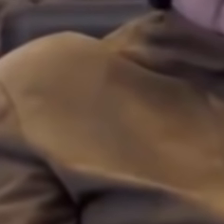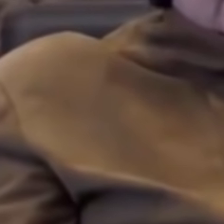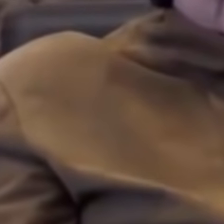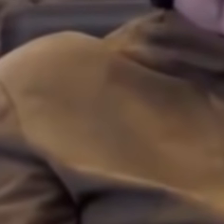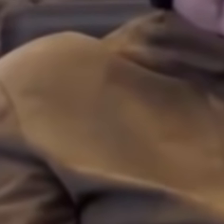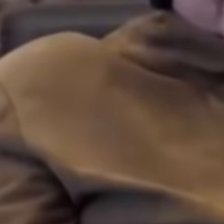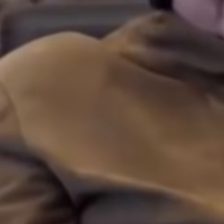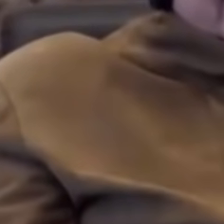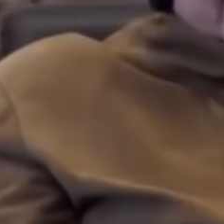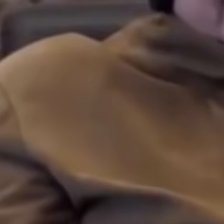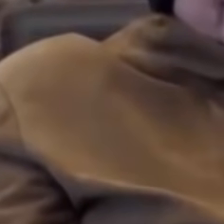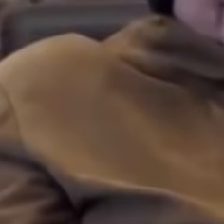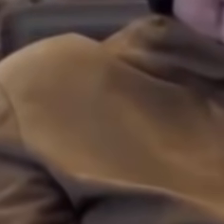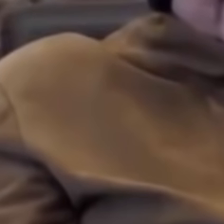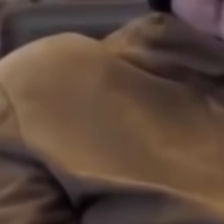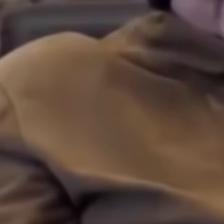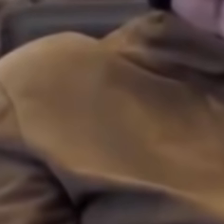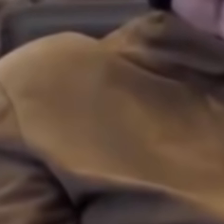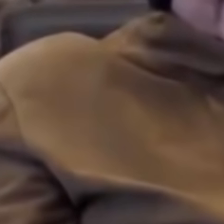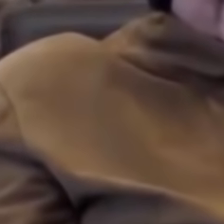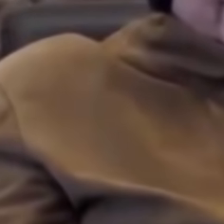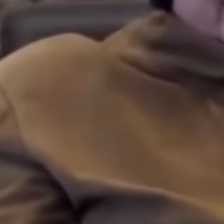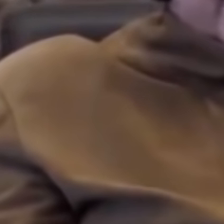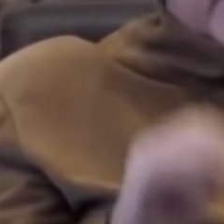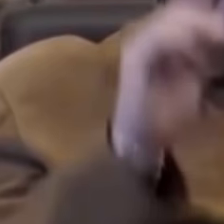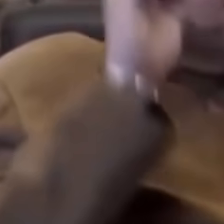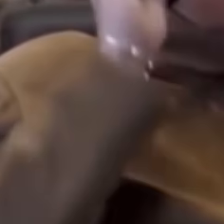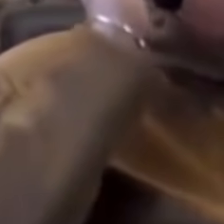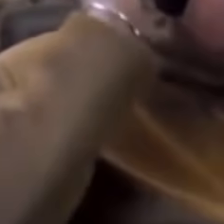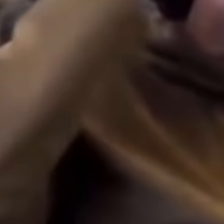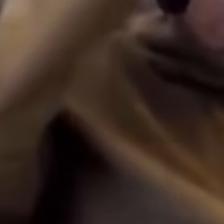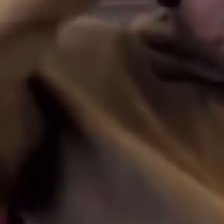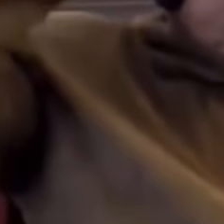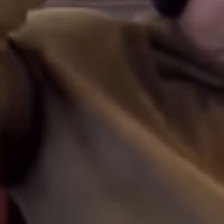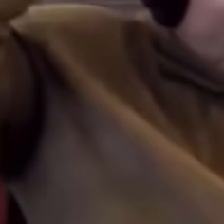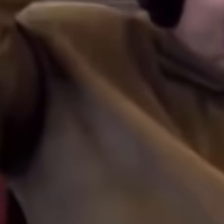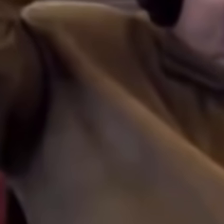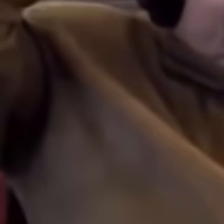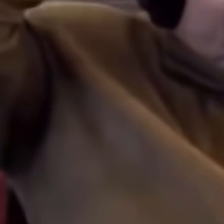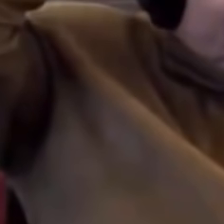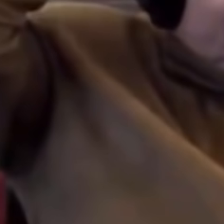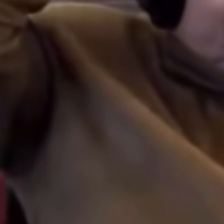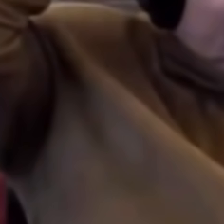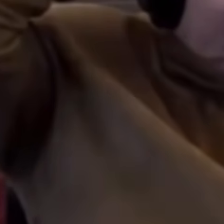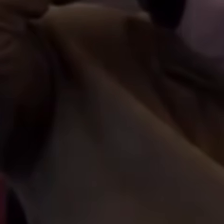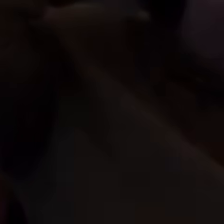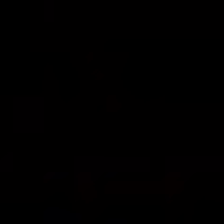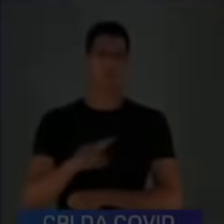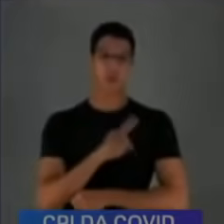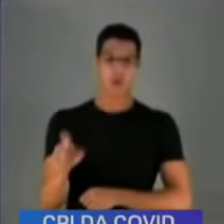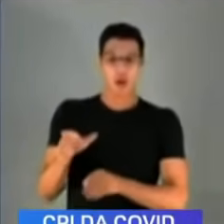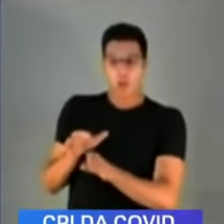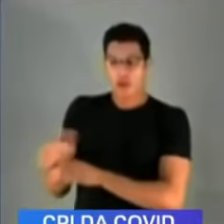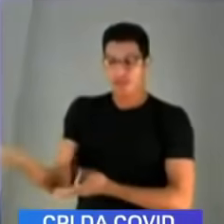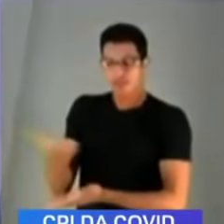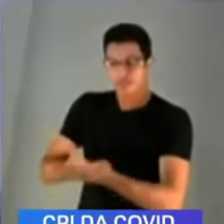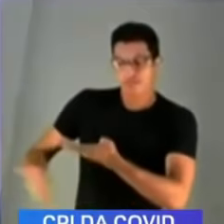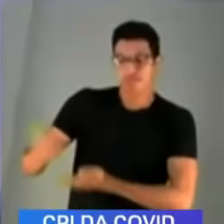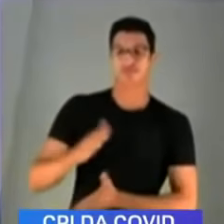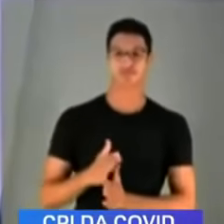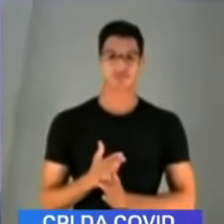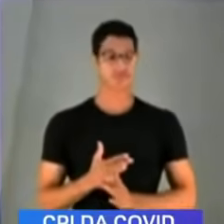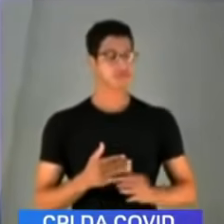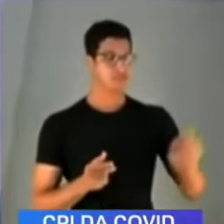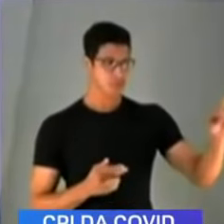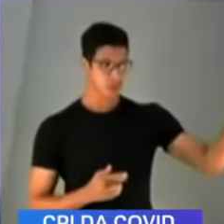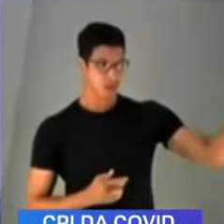perder a masculinidade. Ele sempre tem essas piadas de mau gosto com questão sexista. Enfim, ele disse que ele não ia tomar. Vossa Senhoria